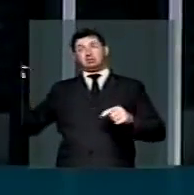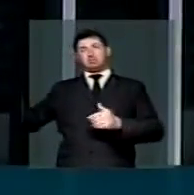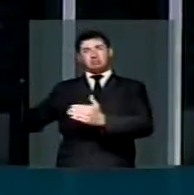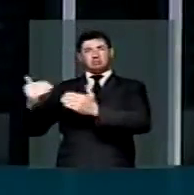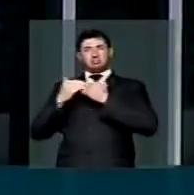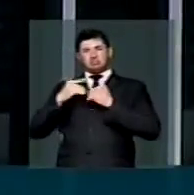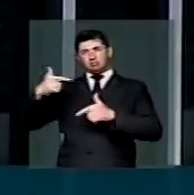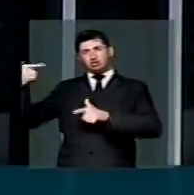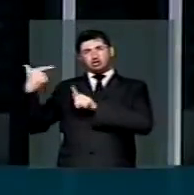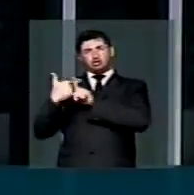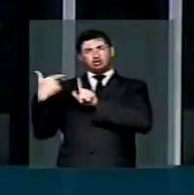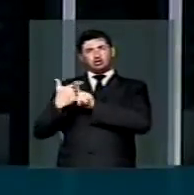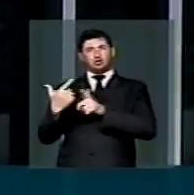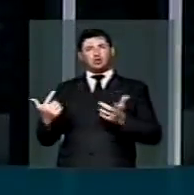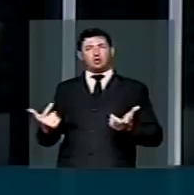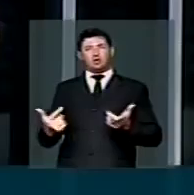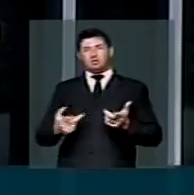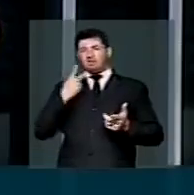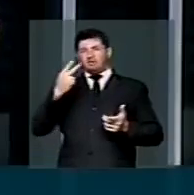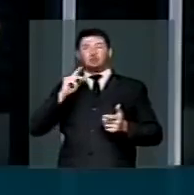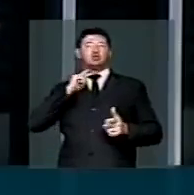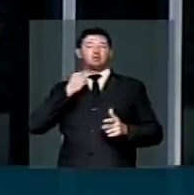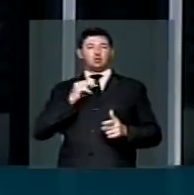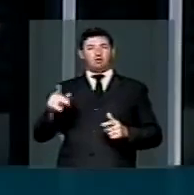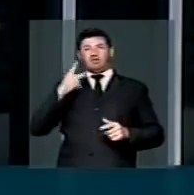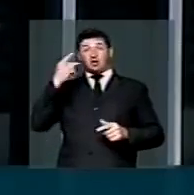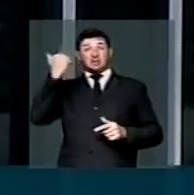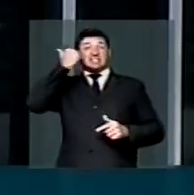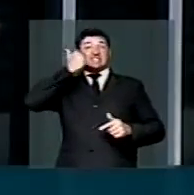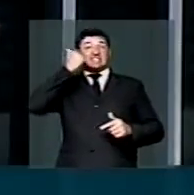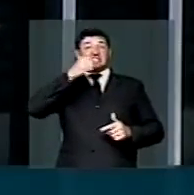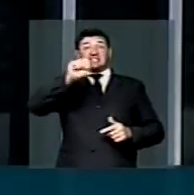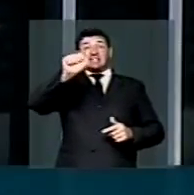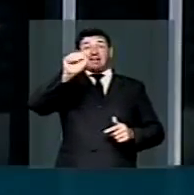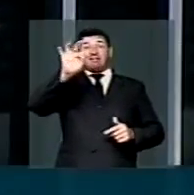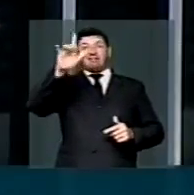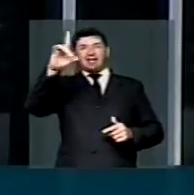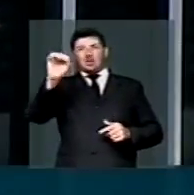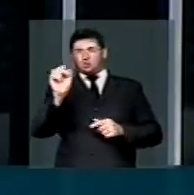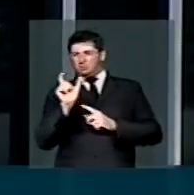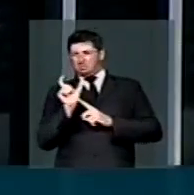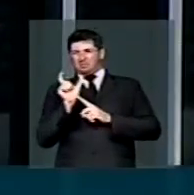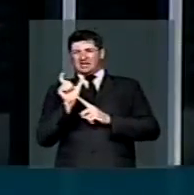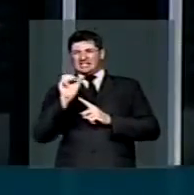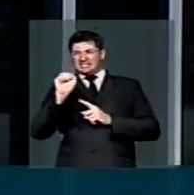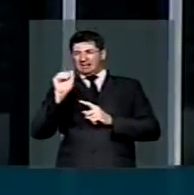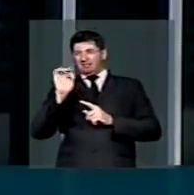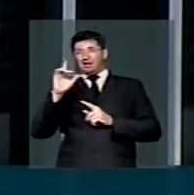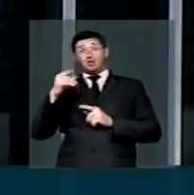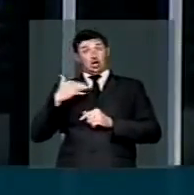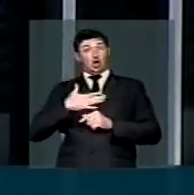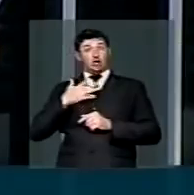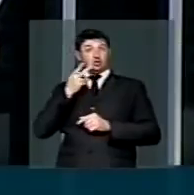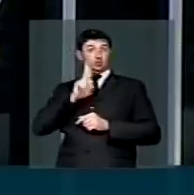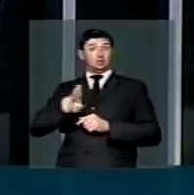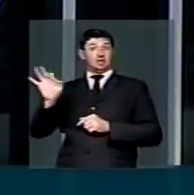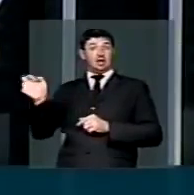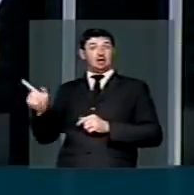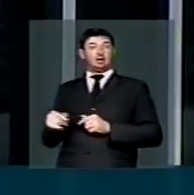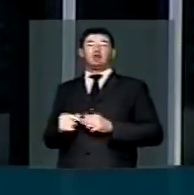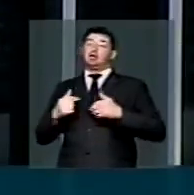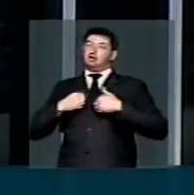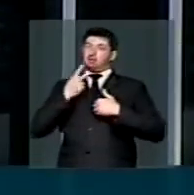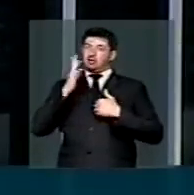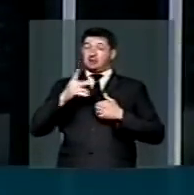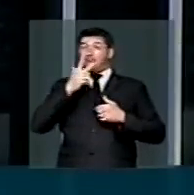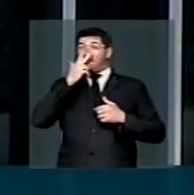de baixo calão para me denegrir ao me chamar de safado. Palavra essa que ele gosta muito de usar e, como eu já